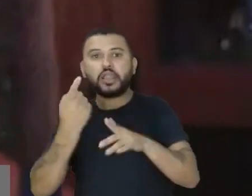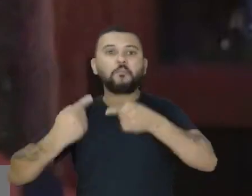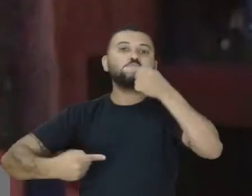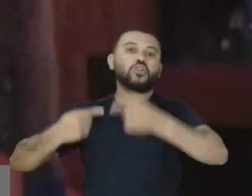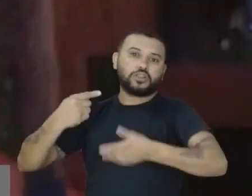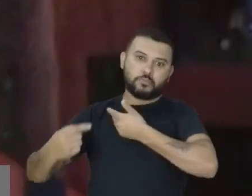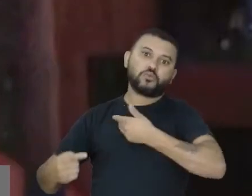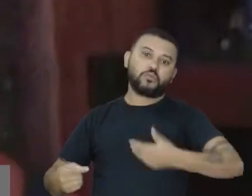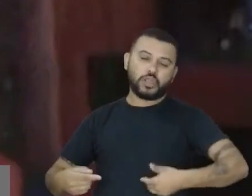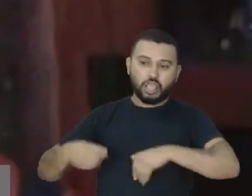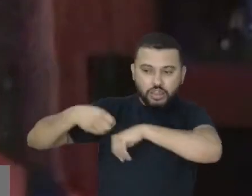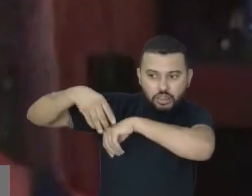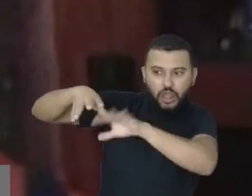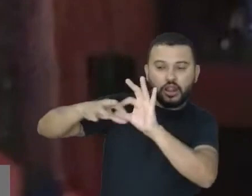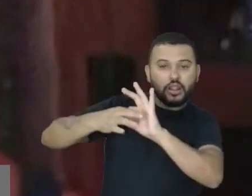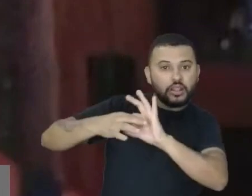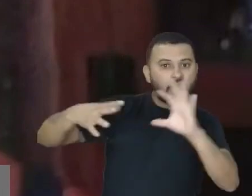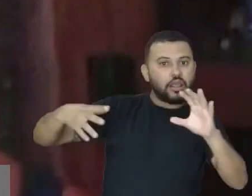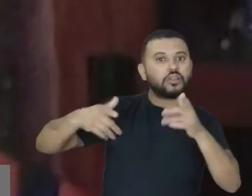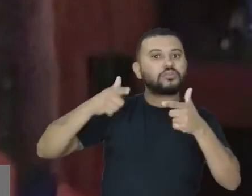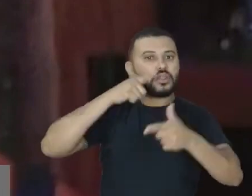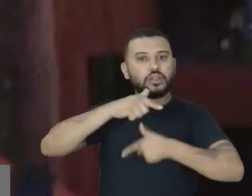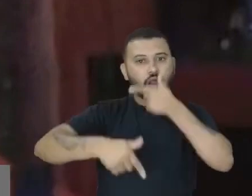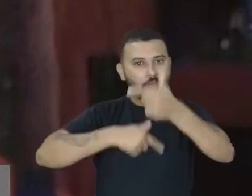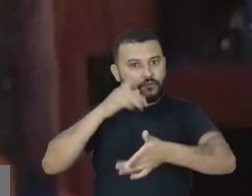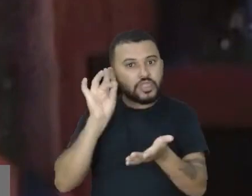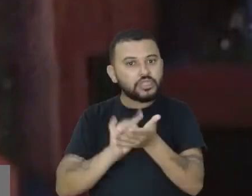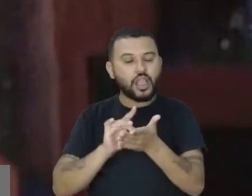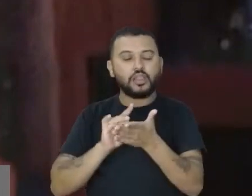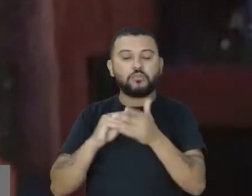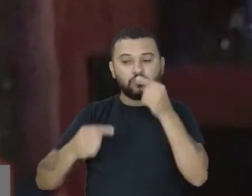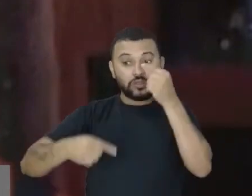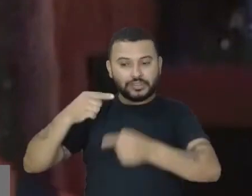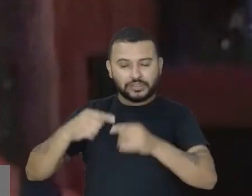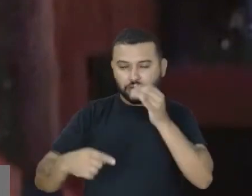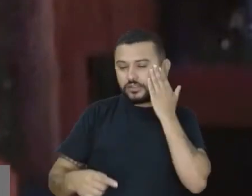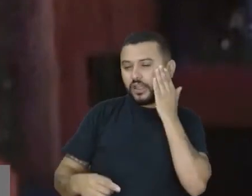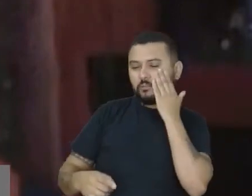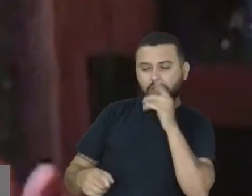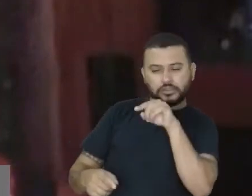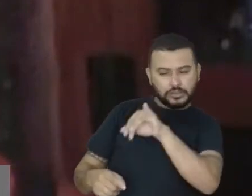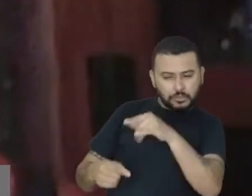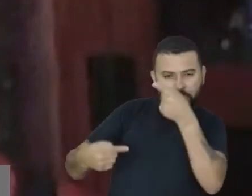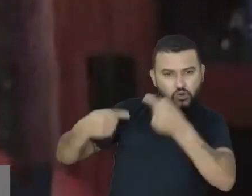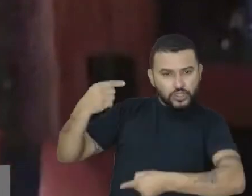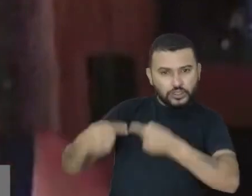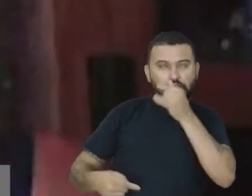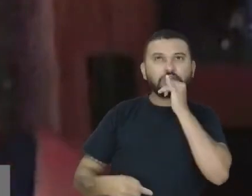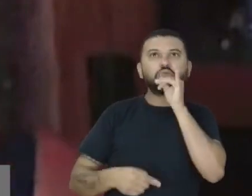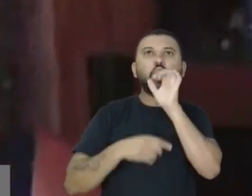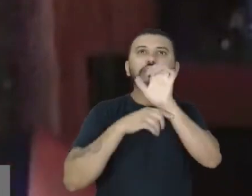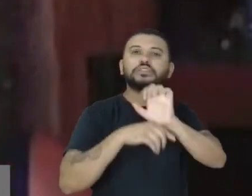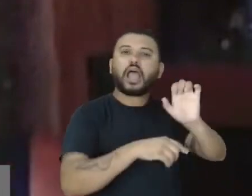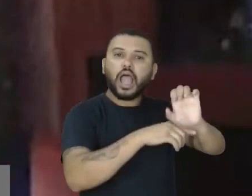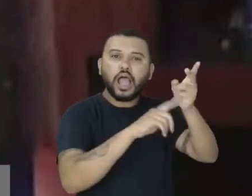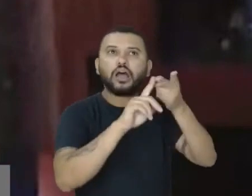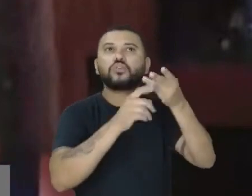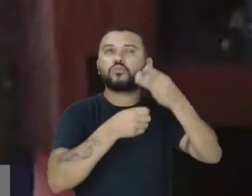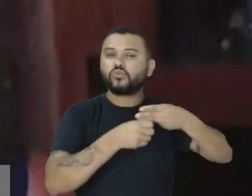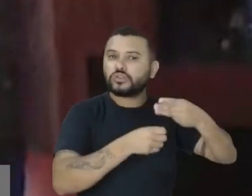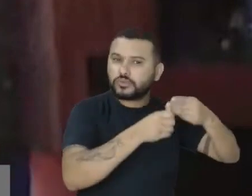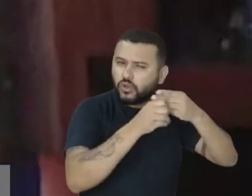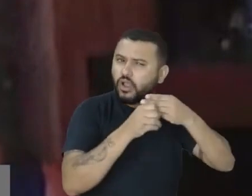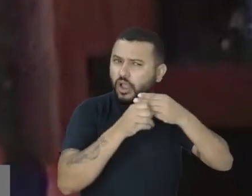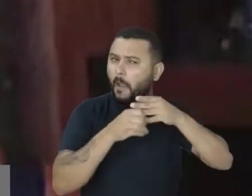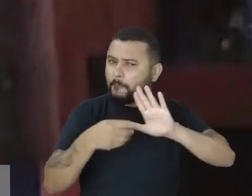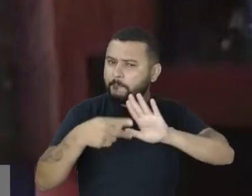e você monitora a política por meio dos dados. Só se sabe se a política, ou seja, se o Estado incidindo na realidade